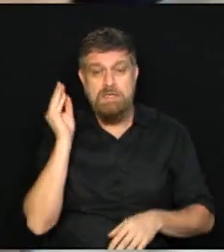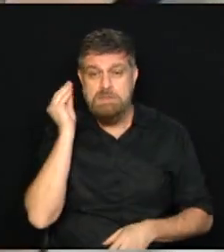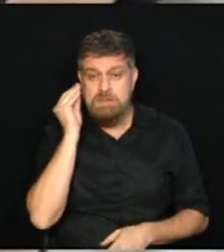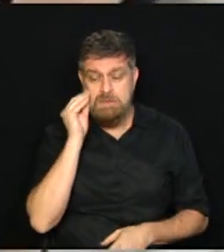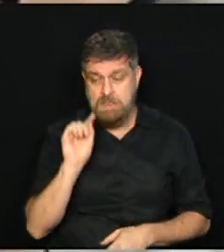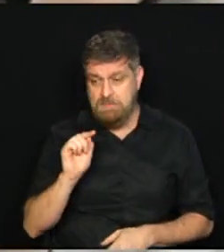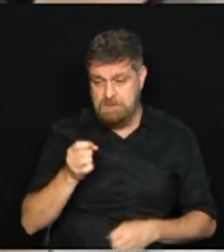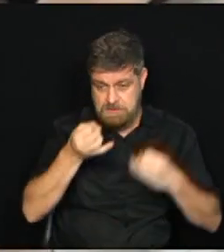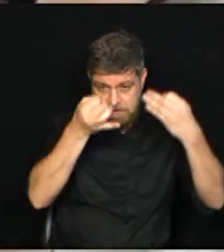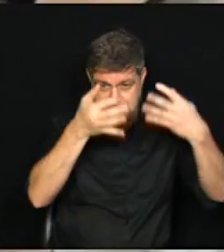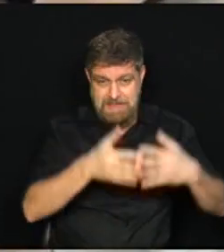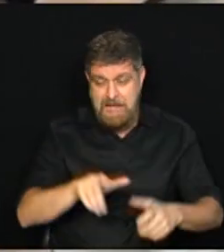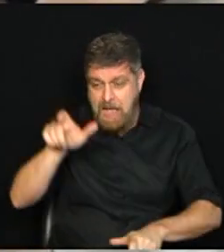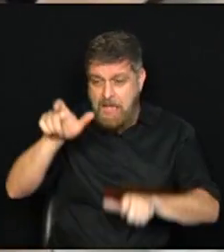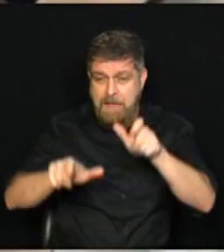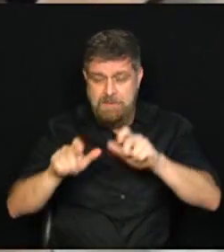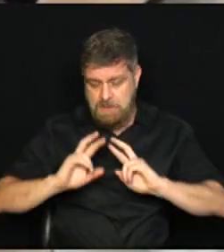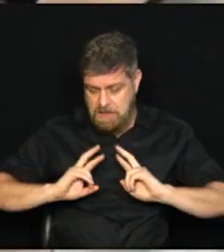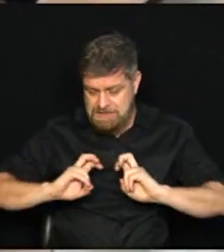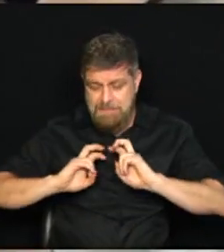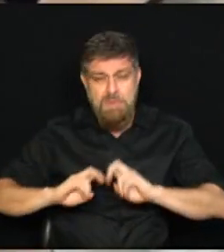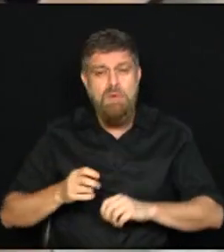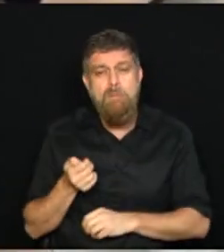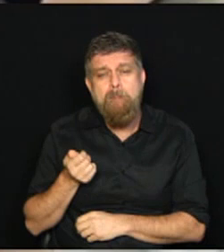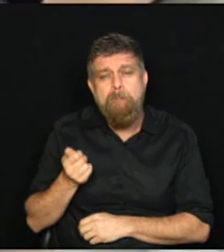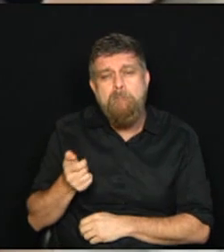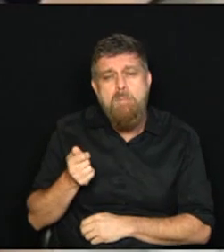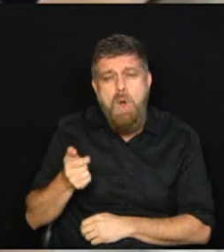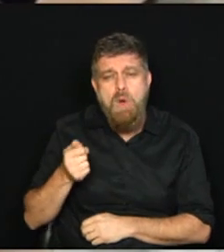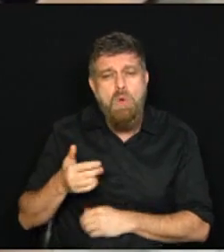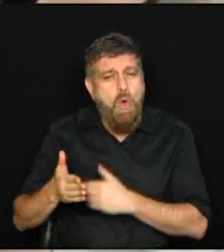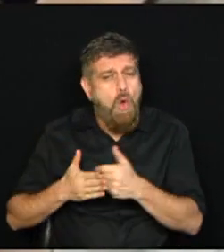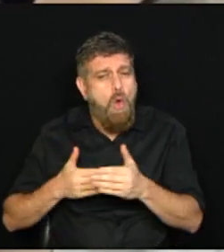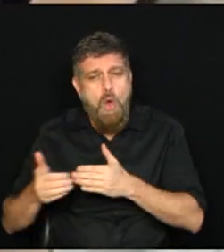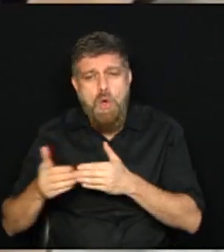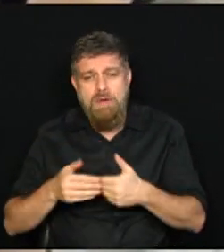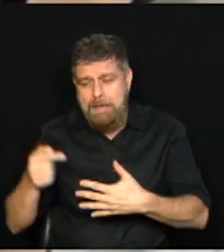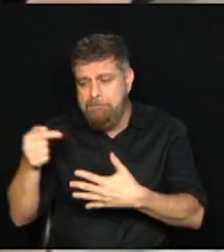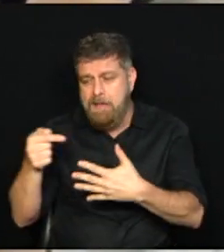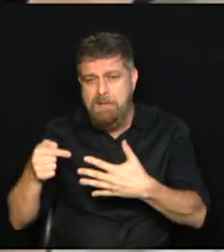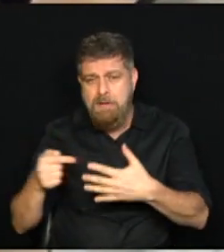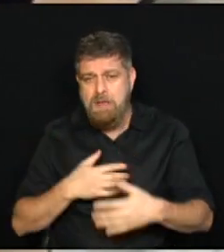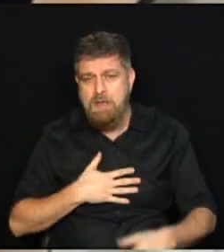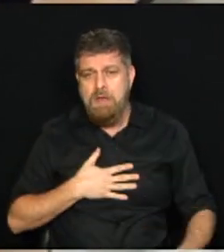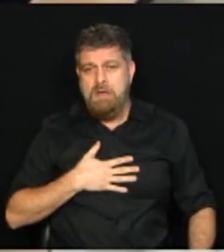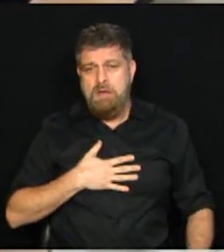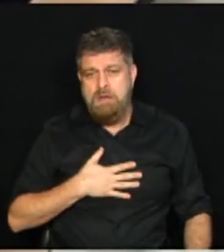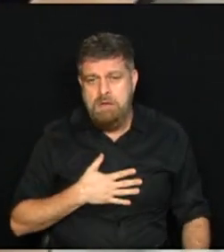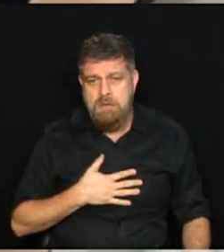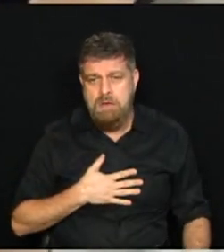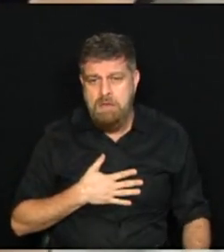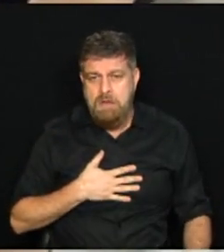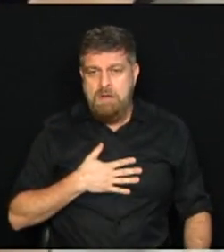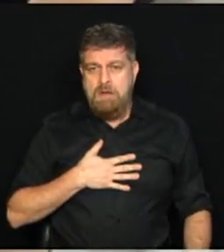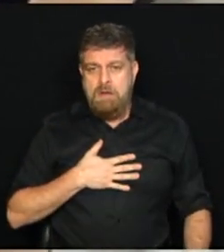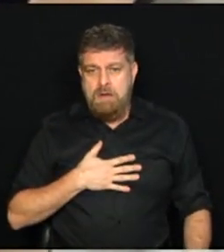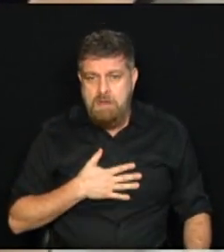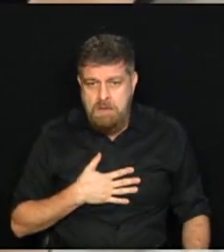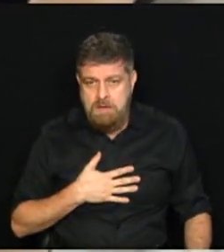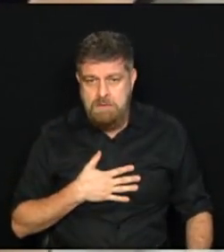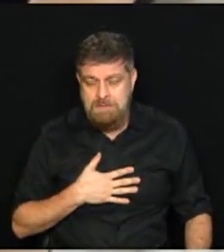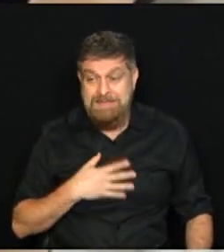chama de pessoas com pouco sintoma. Qualquer sintomático respiratório, porque a nossa ideia é ter